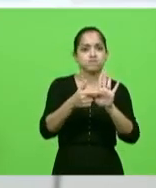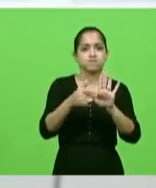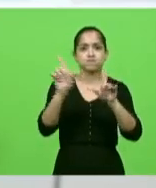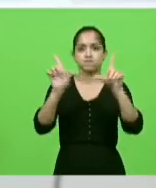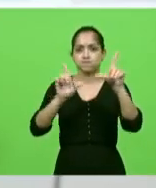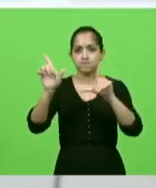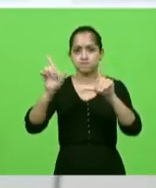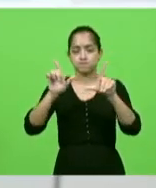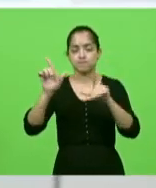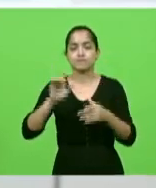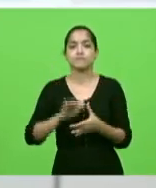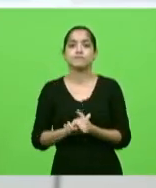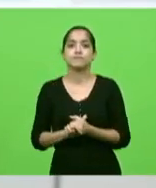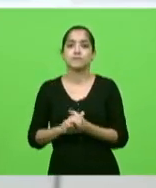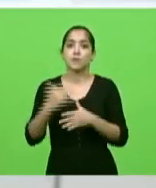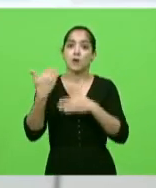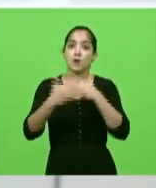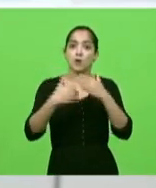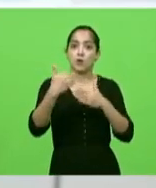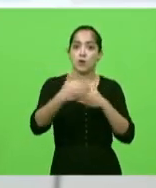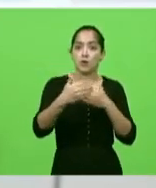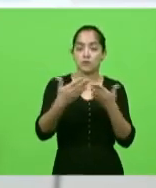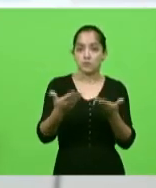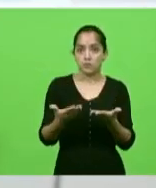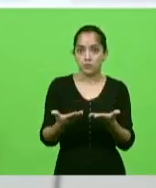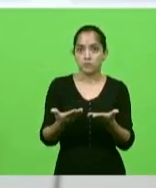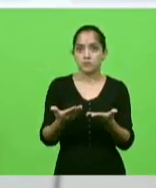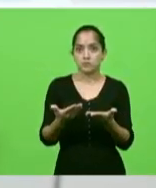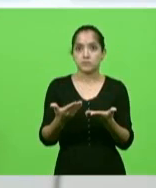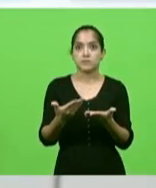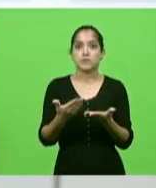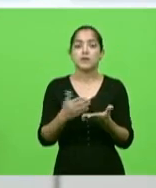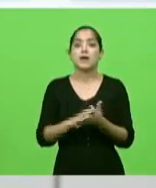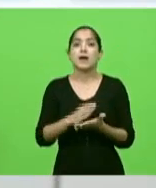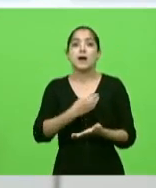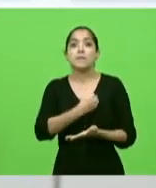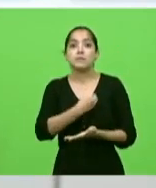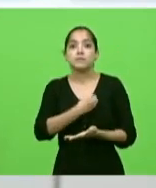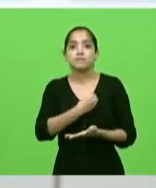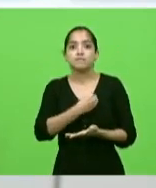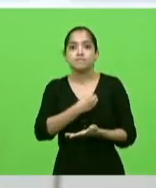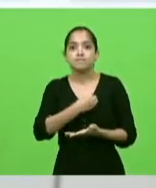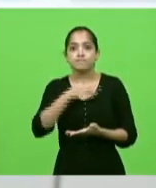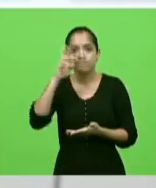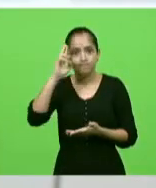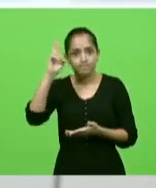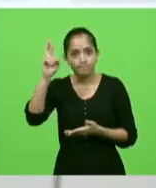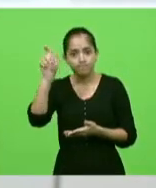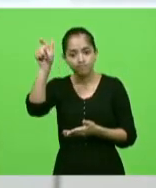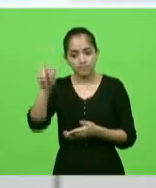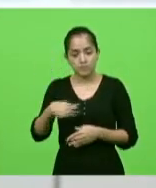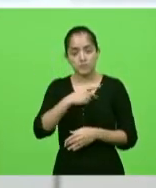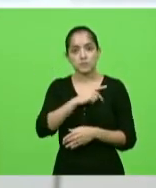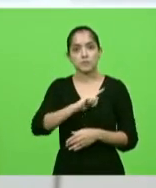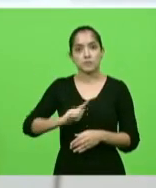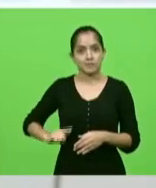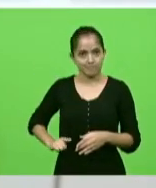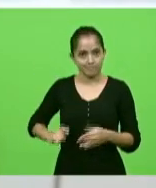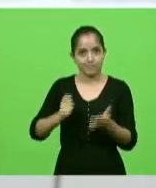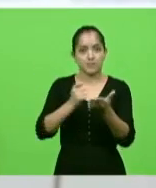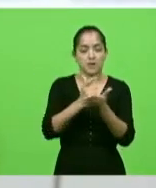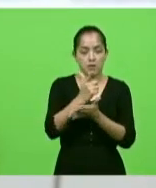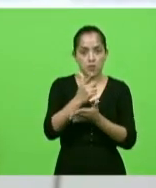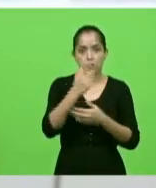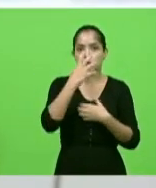mídia logo natural considerar a presença e encabeçamento do governador na Compra dos